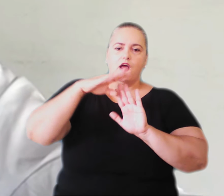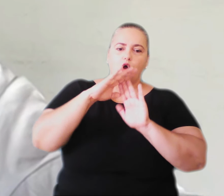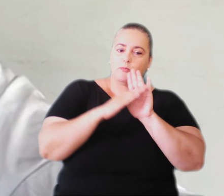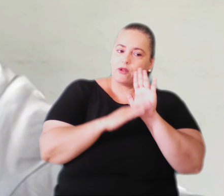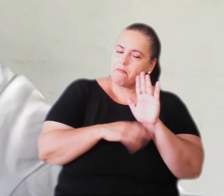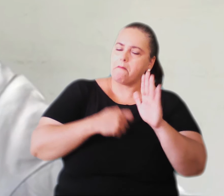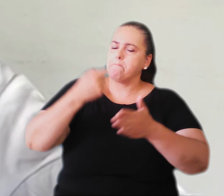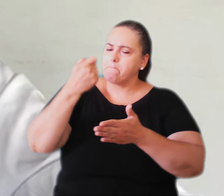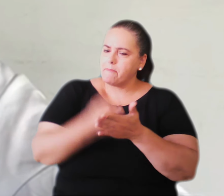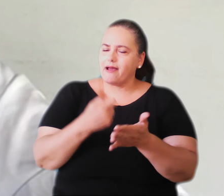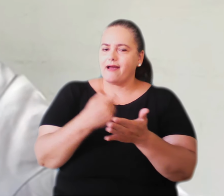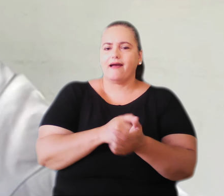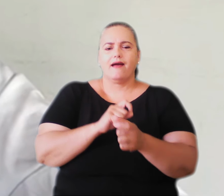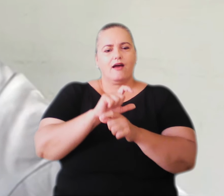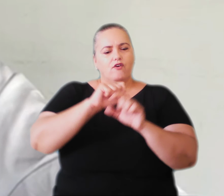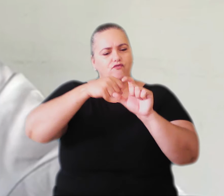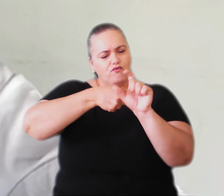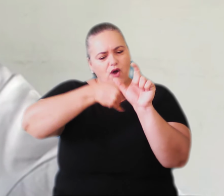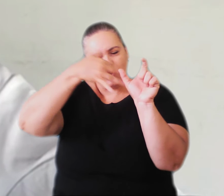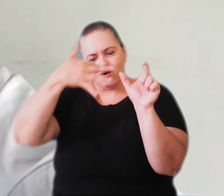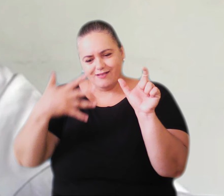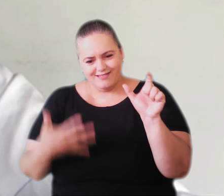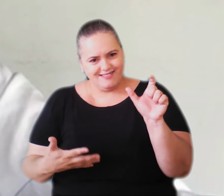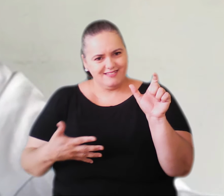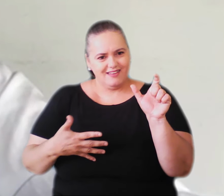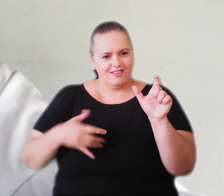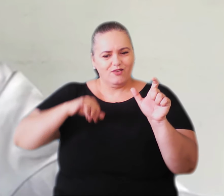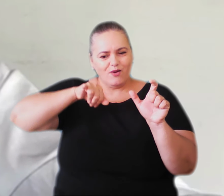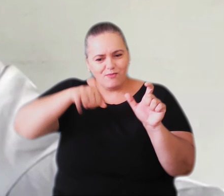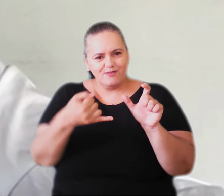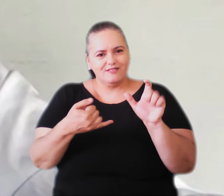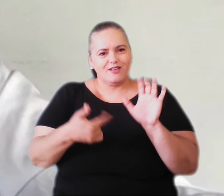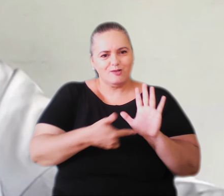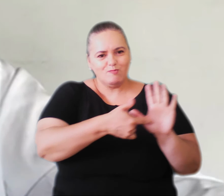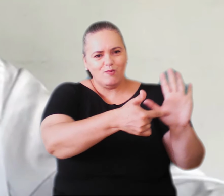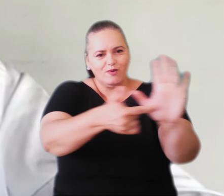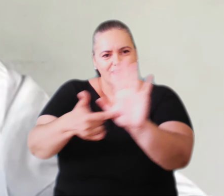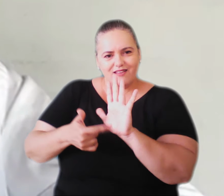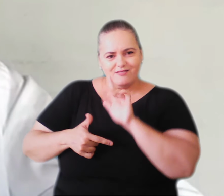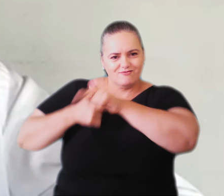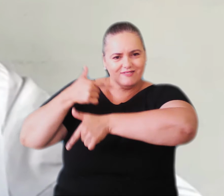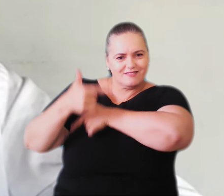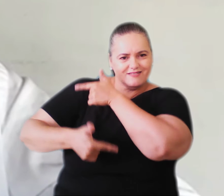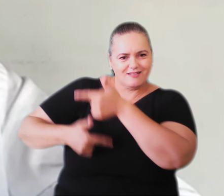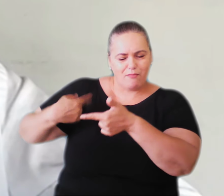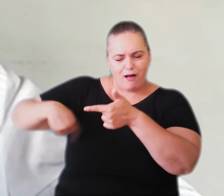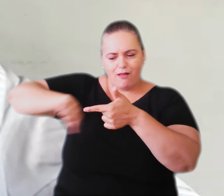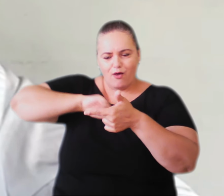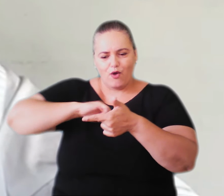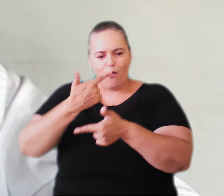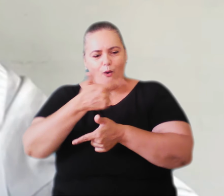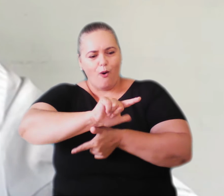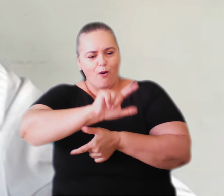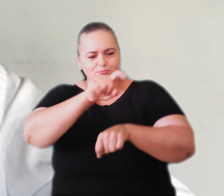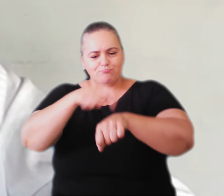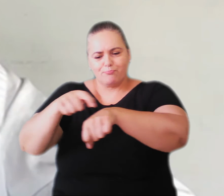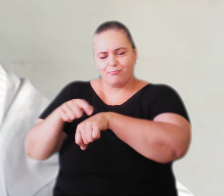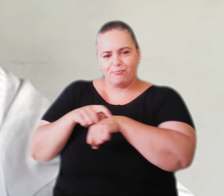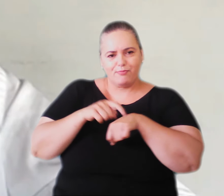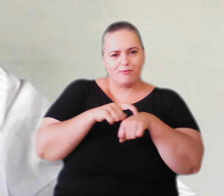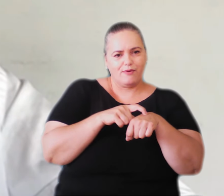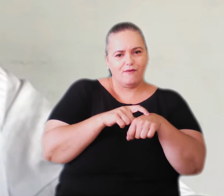firmou, ganhou conceito e oportunizou que nós mostrássemos o nosso trabalho em muitas ocasiões. E aí